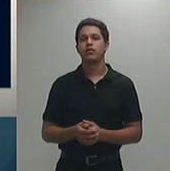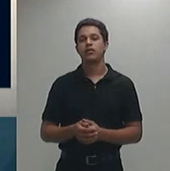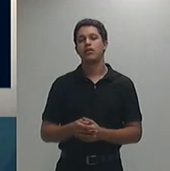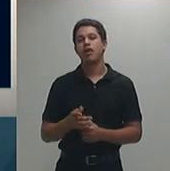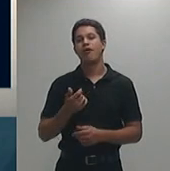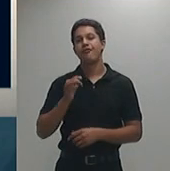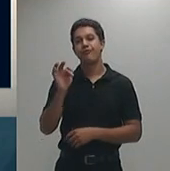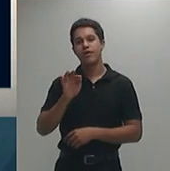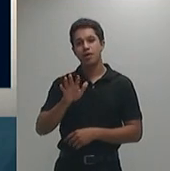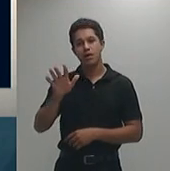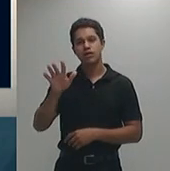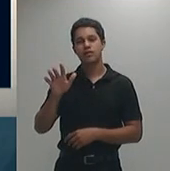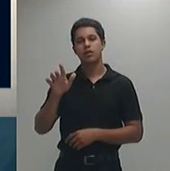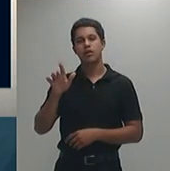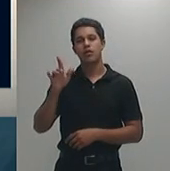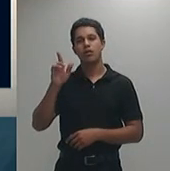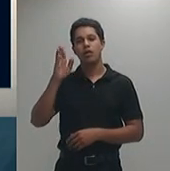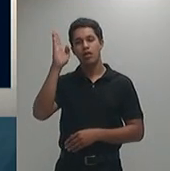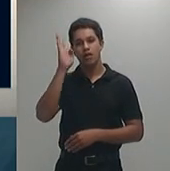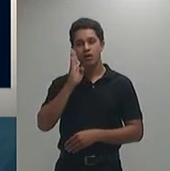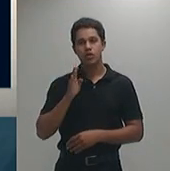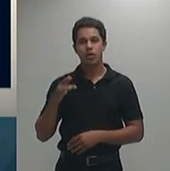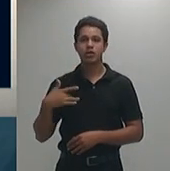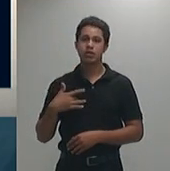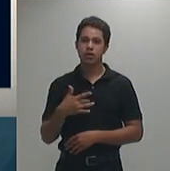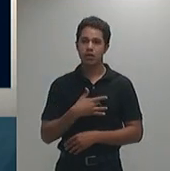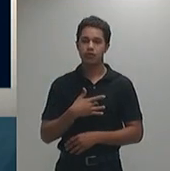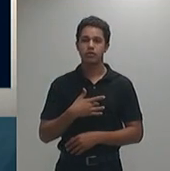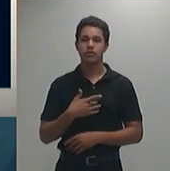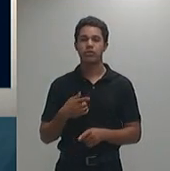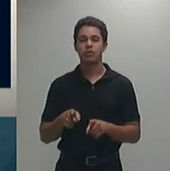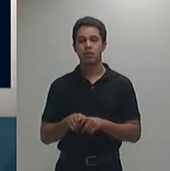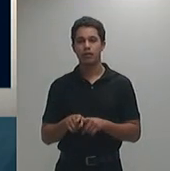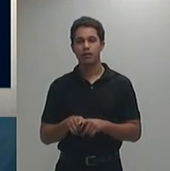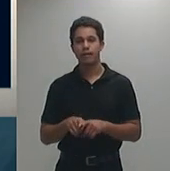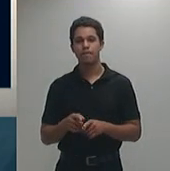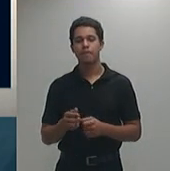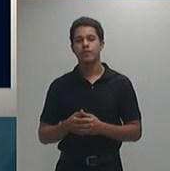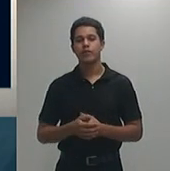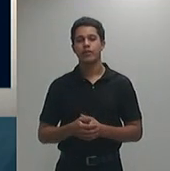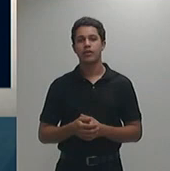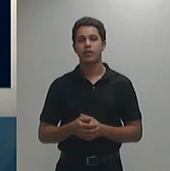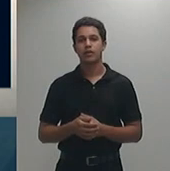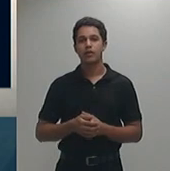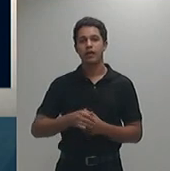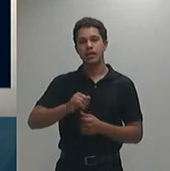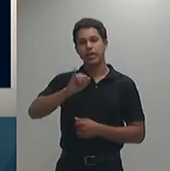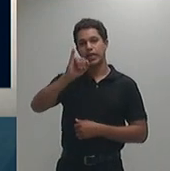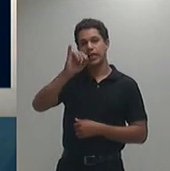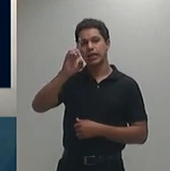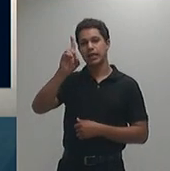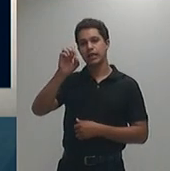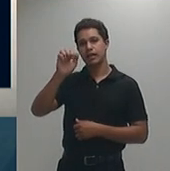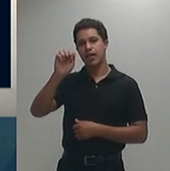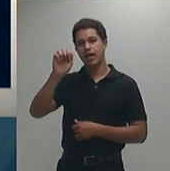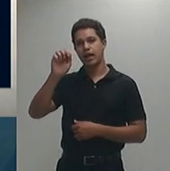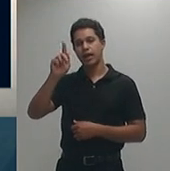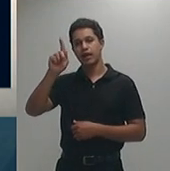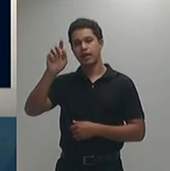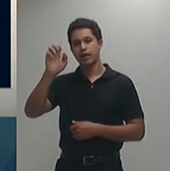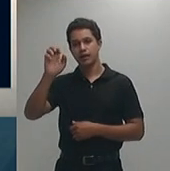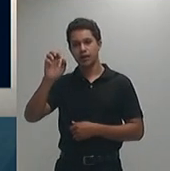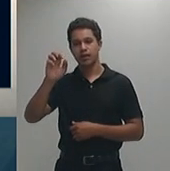de saúde Dr Alice voronov pelo idec Doutor Walter faiad de